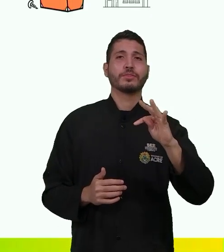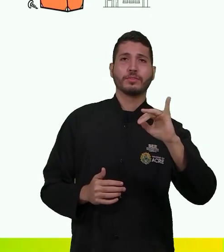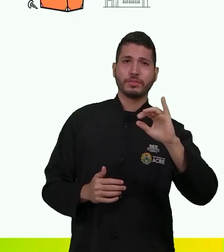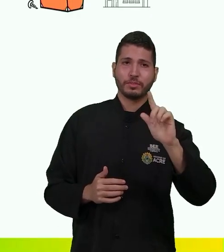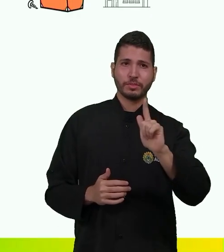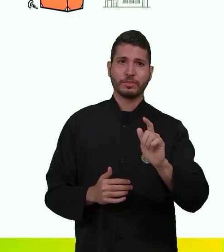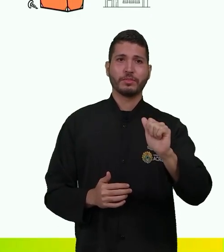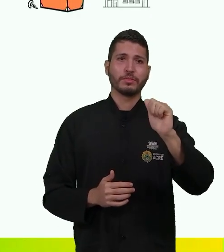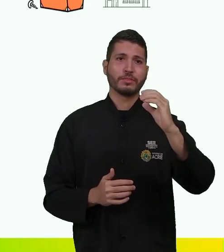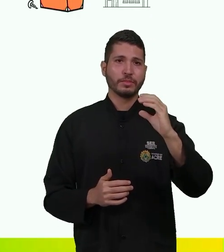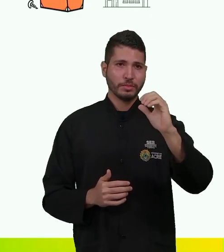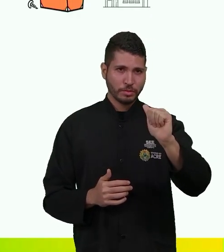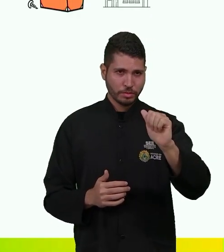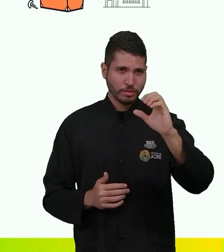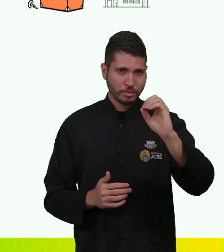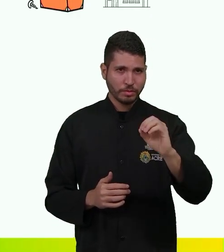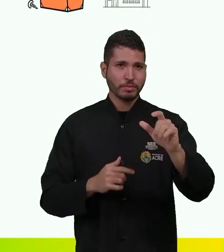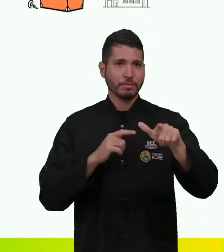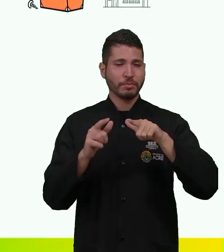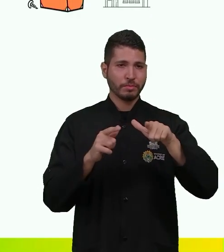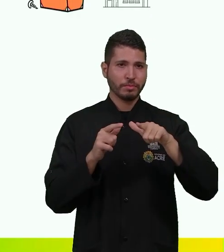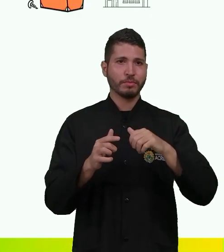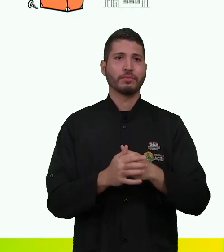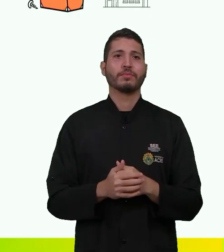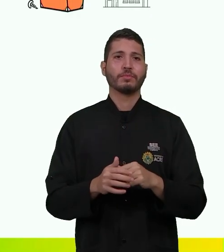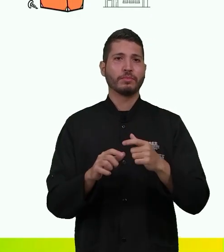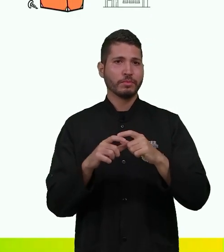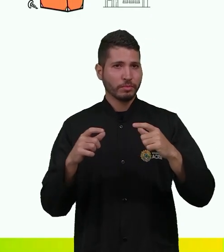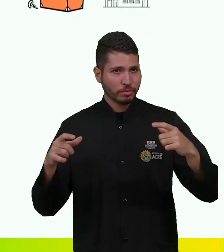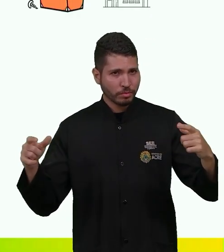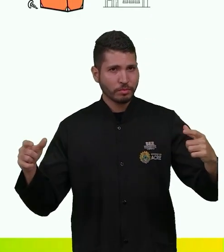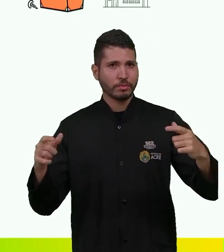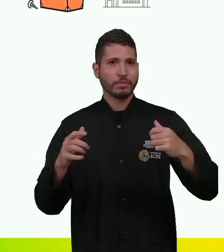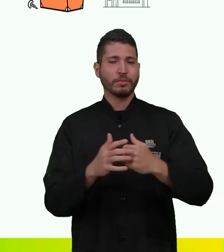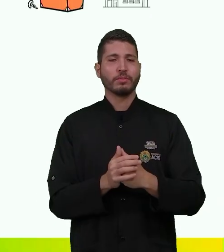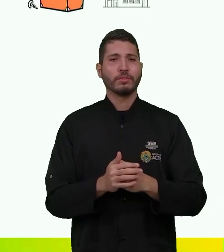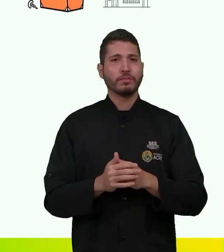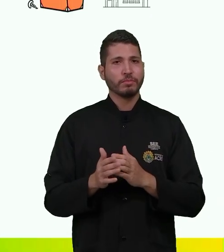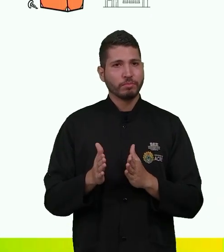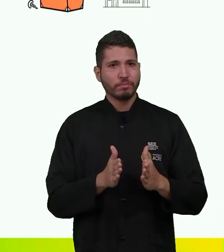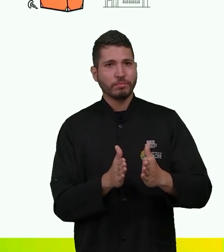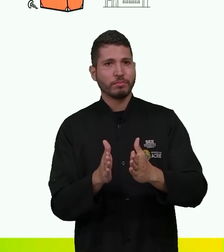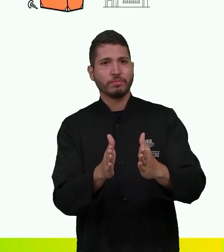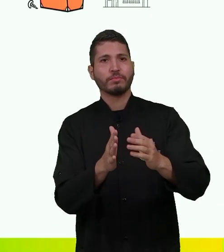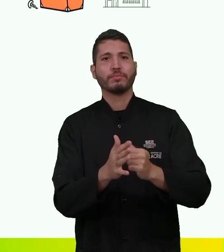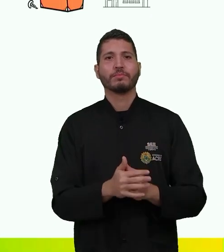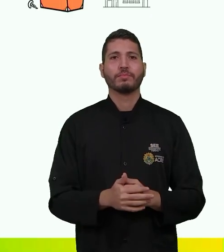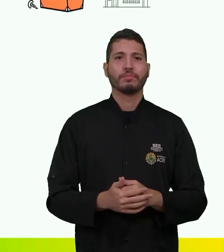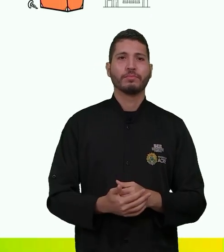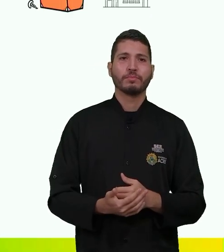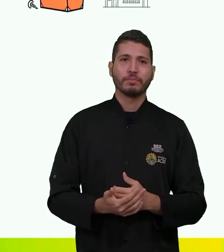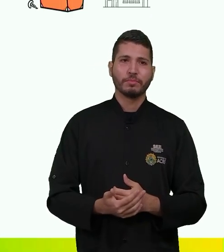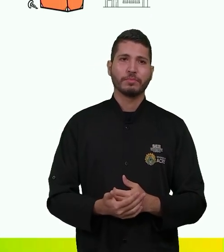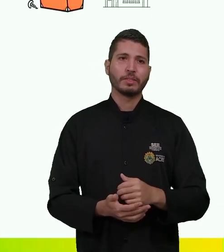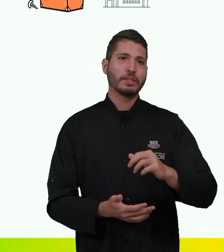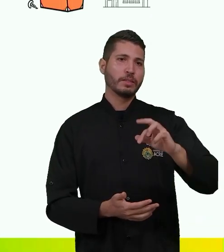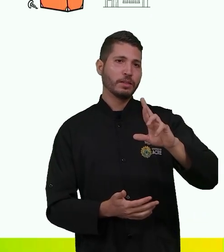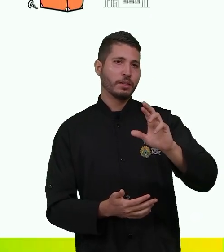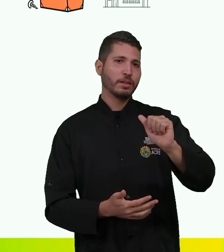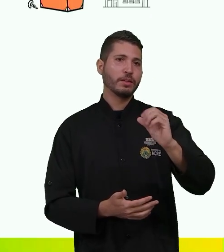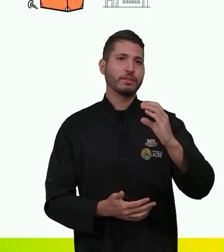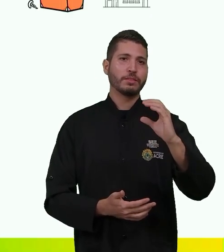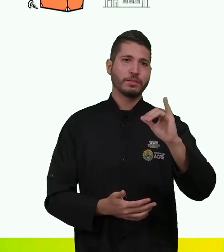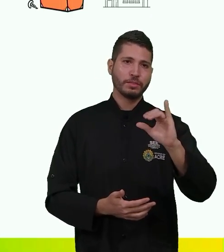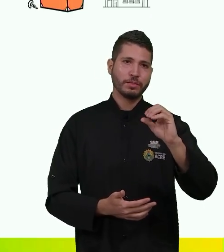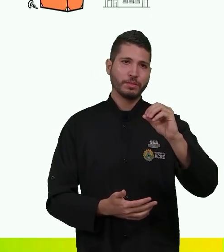a racionalização do trabalho, a organização da produção industrial e o surgimento dos carros. Surgiram duas máquinas,